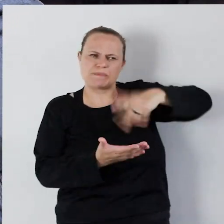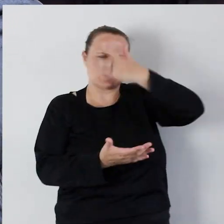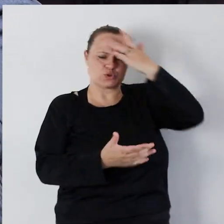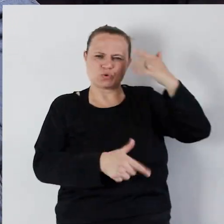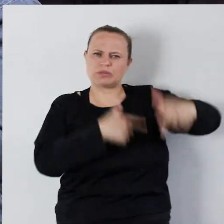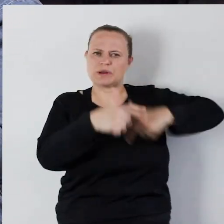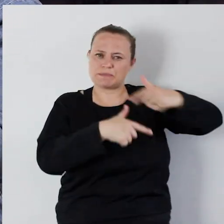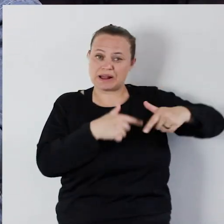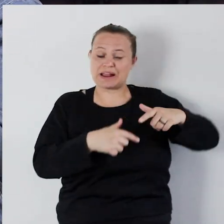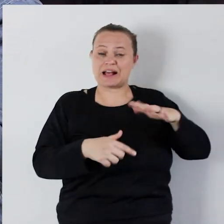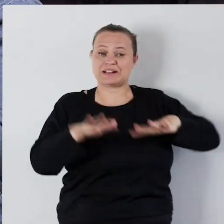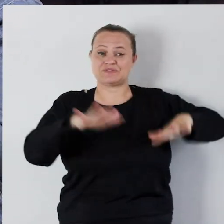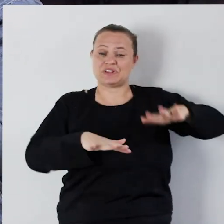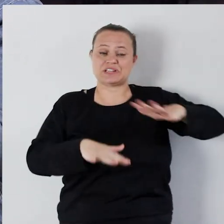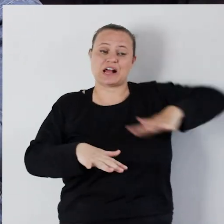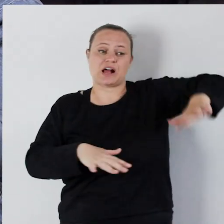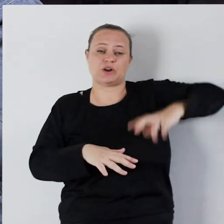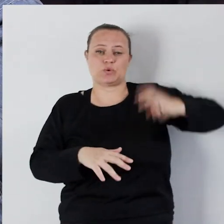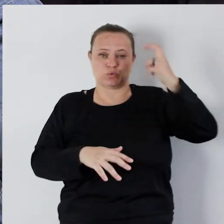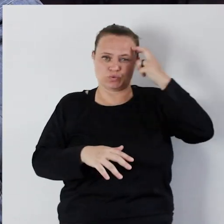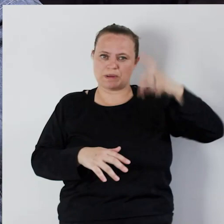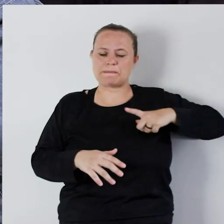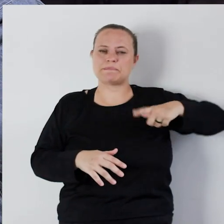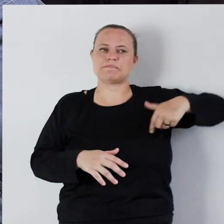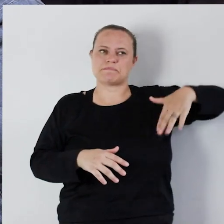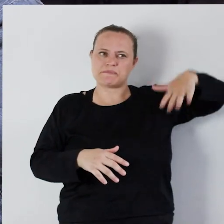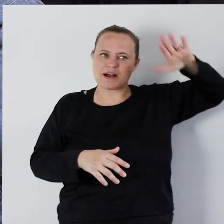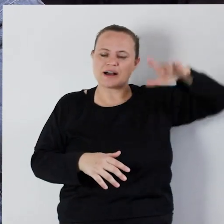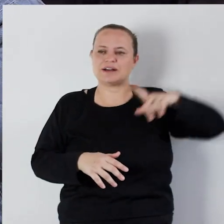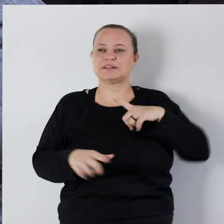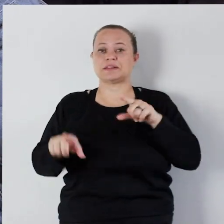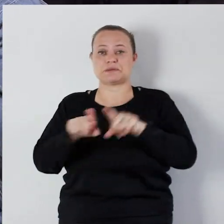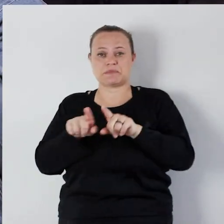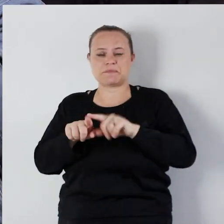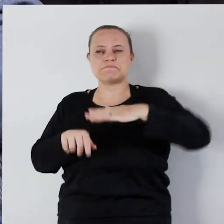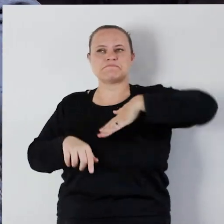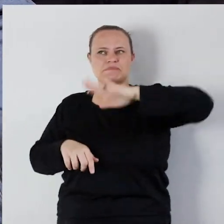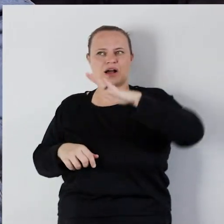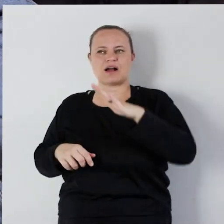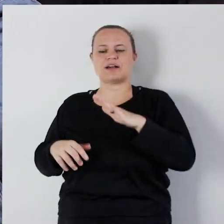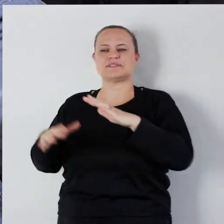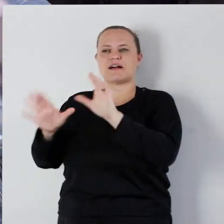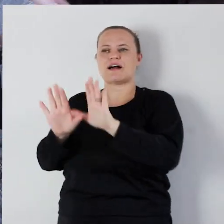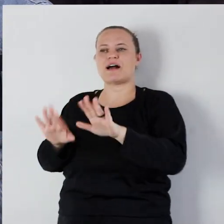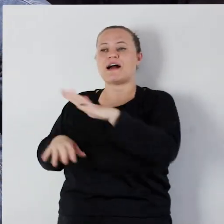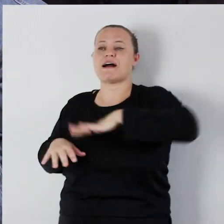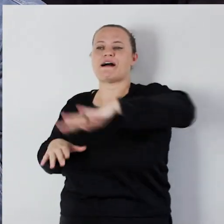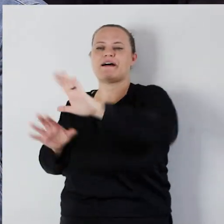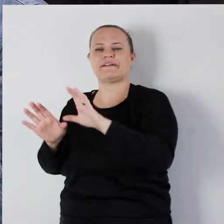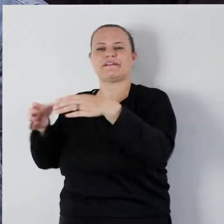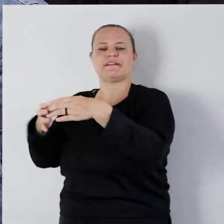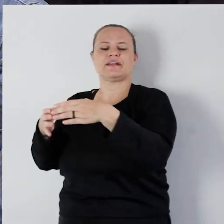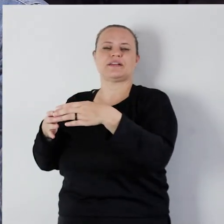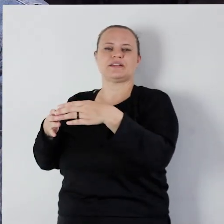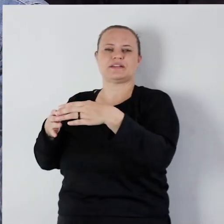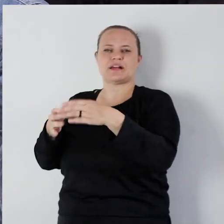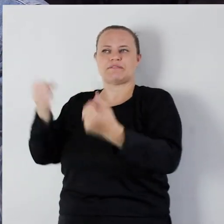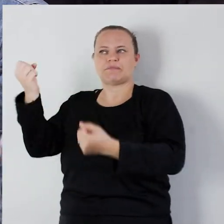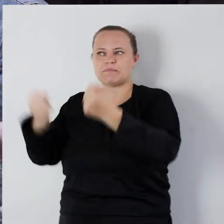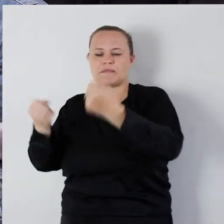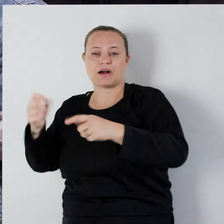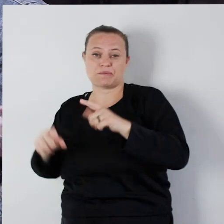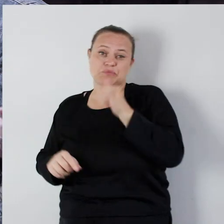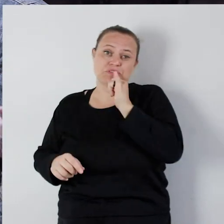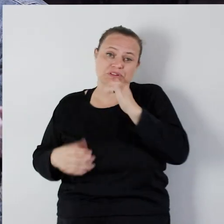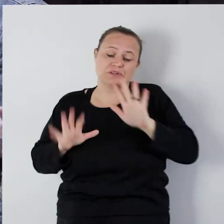antes, que mostra que inclusive o setor cultural no país, setor cultural de eventos, empregou muito mais que outros setores, né? Se não me engano